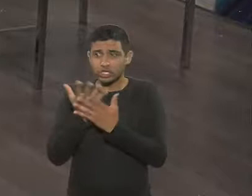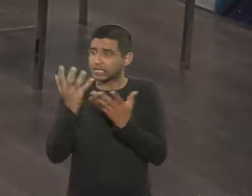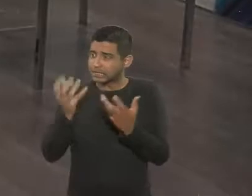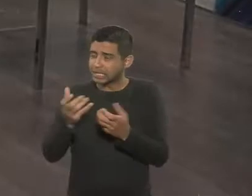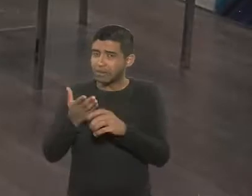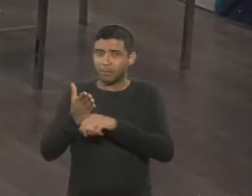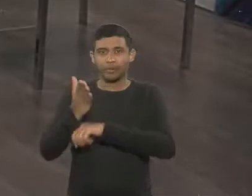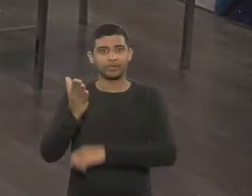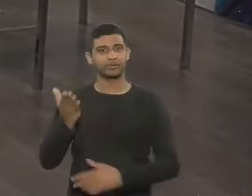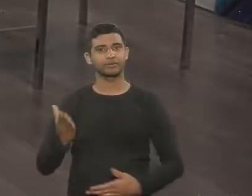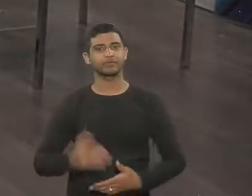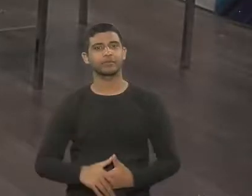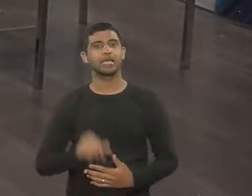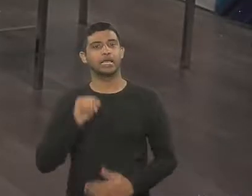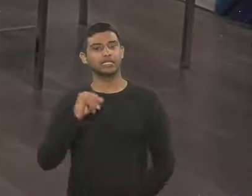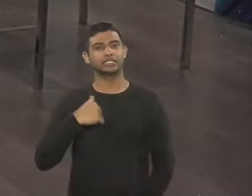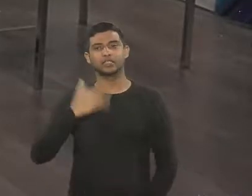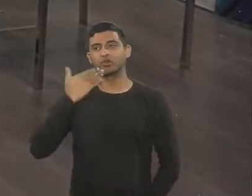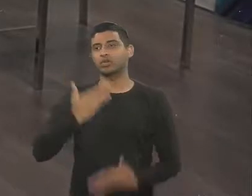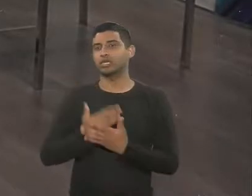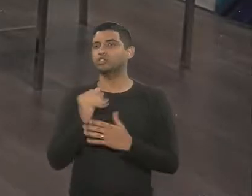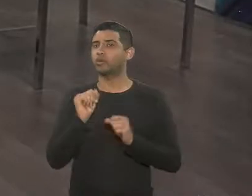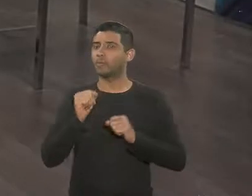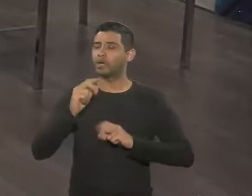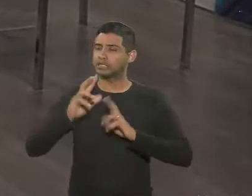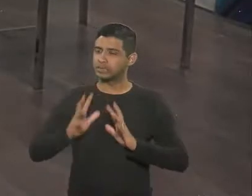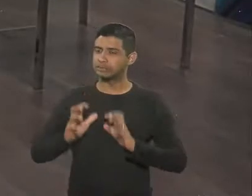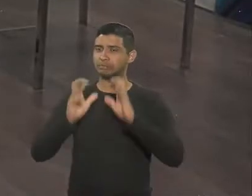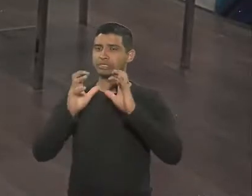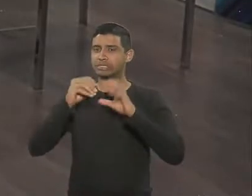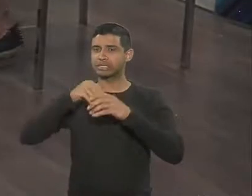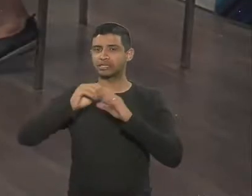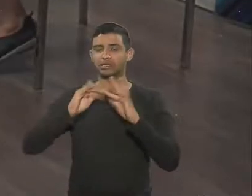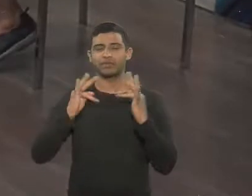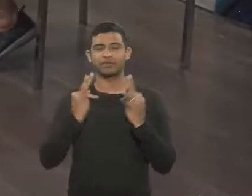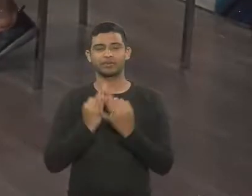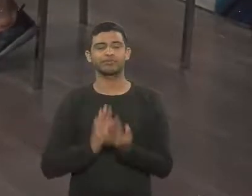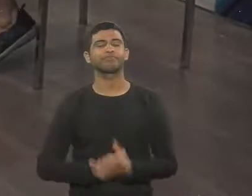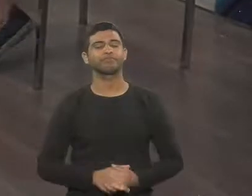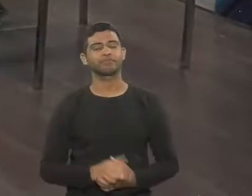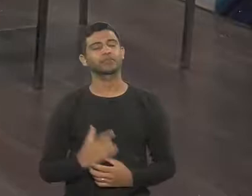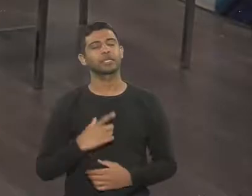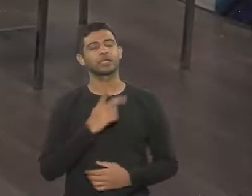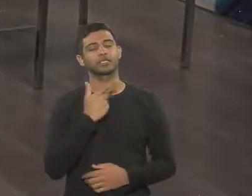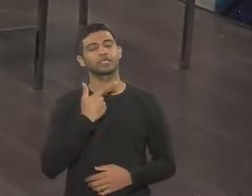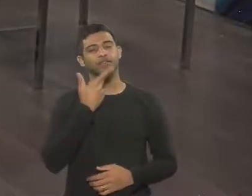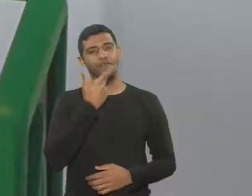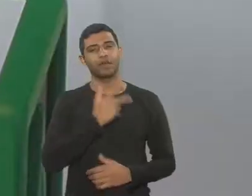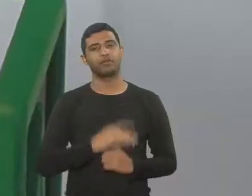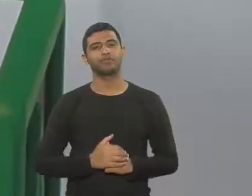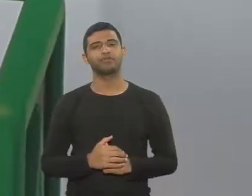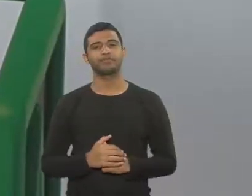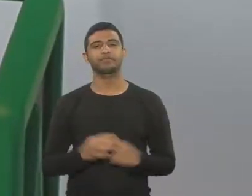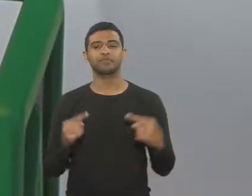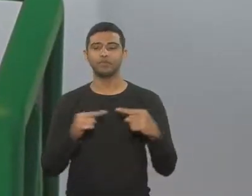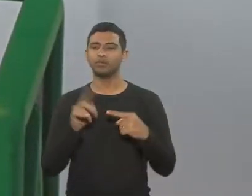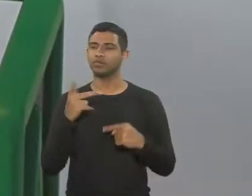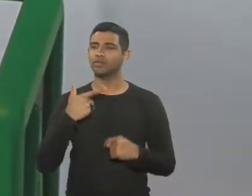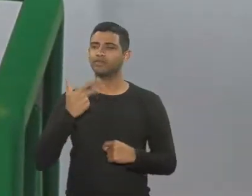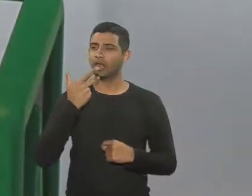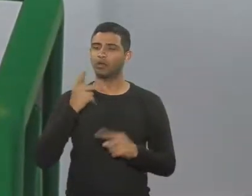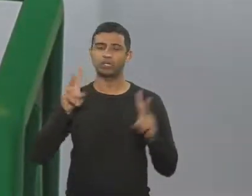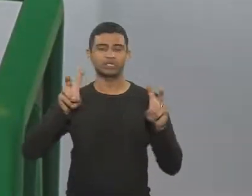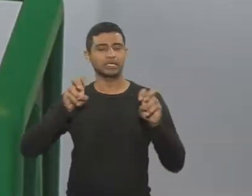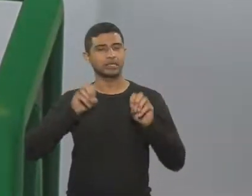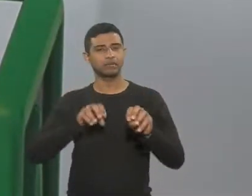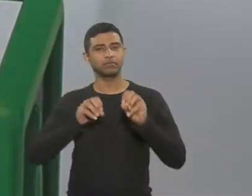entendeu? E vice-versa. Se eu não acredito, eu crio briga na família. E tem uma questão aí que eu acho que tem a ver com o link que você perguntou, que você trouxe da educação, e